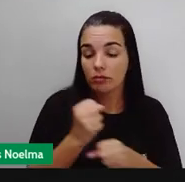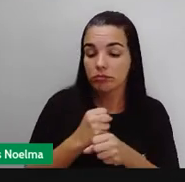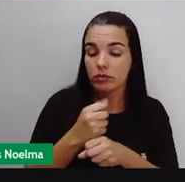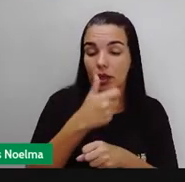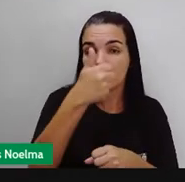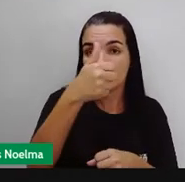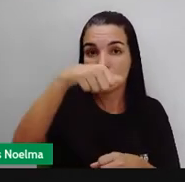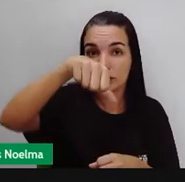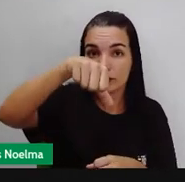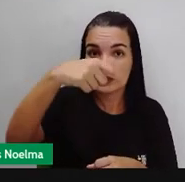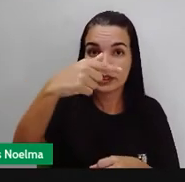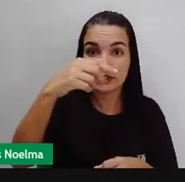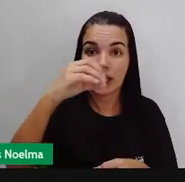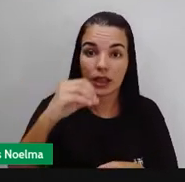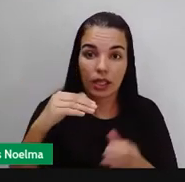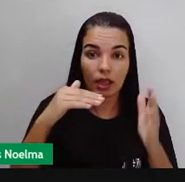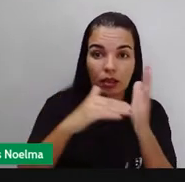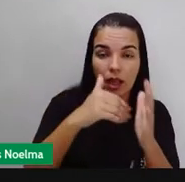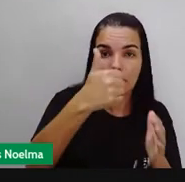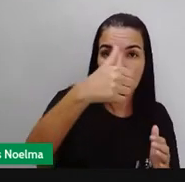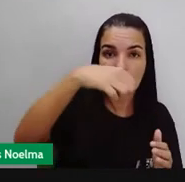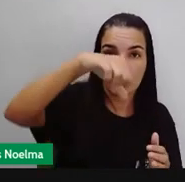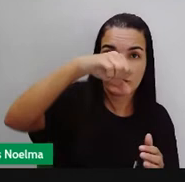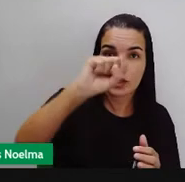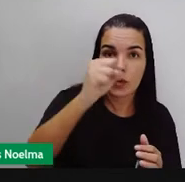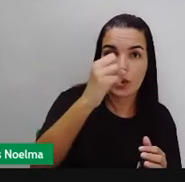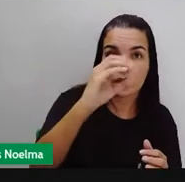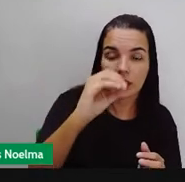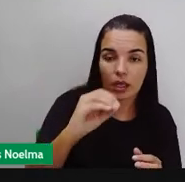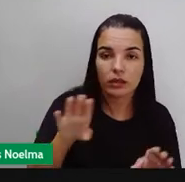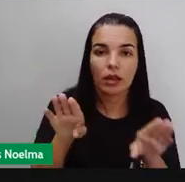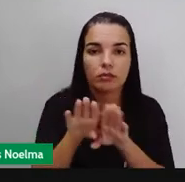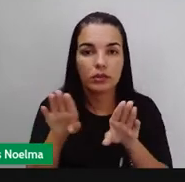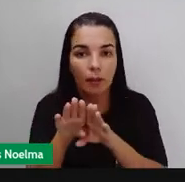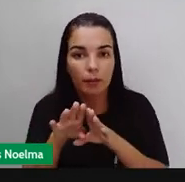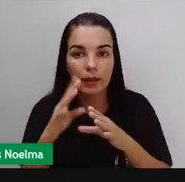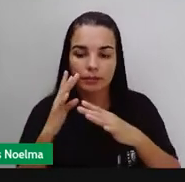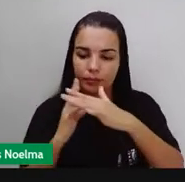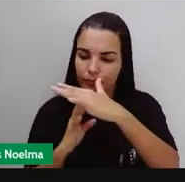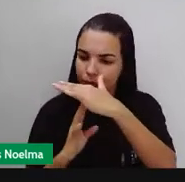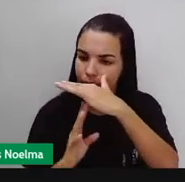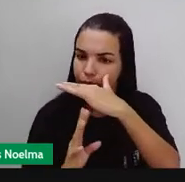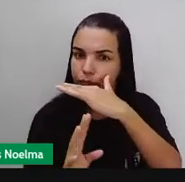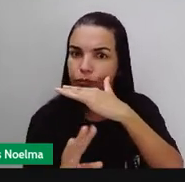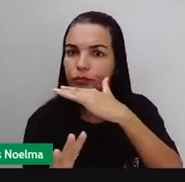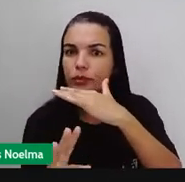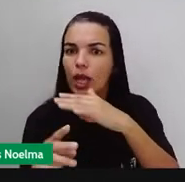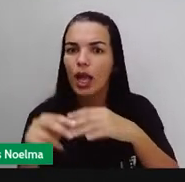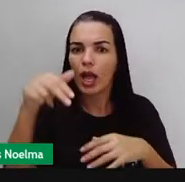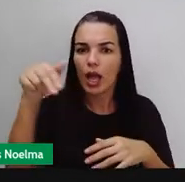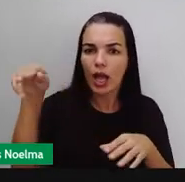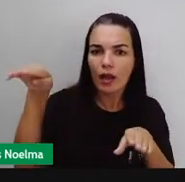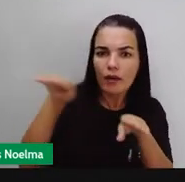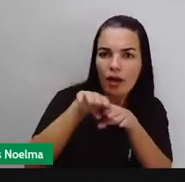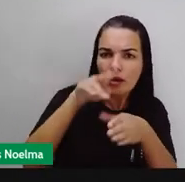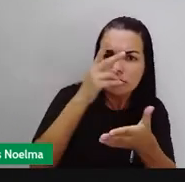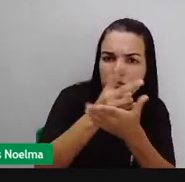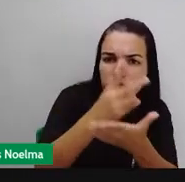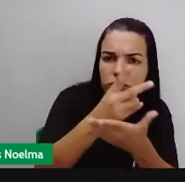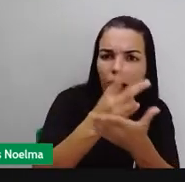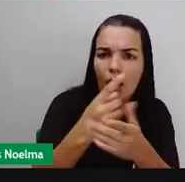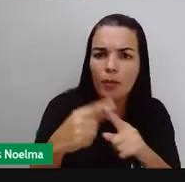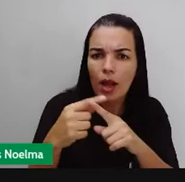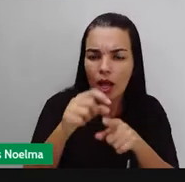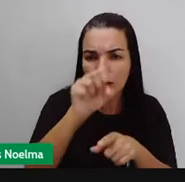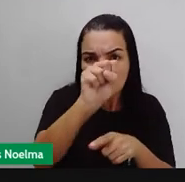1970 a 1980, a migração do Nordeste também foi constante, tanto para o Sudeste quanto para o